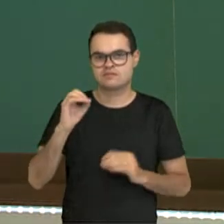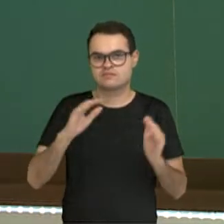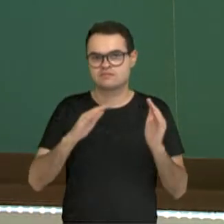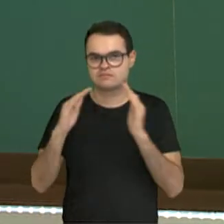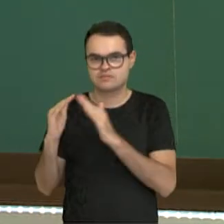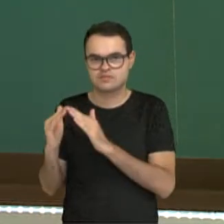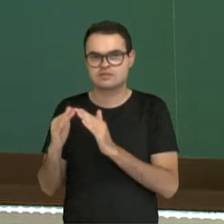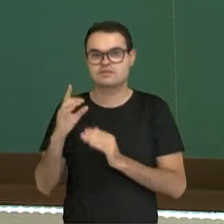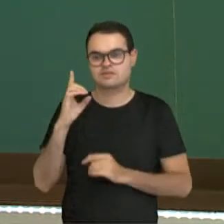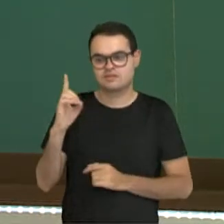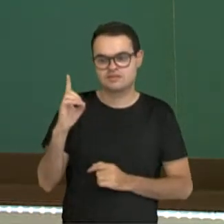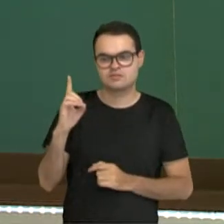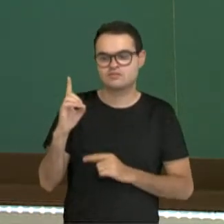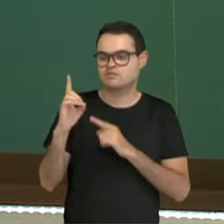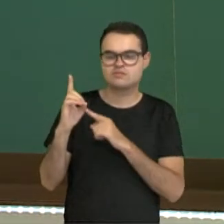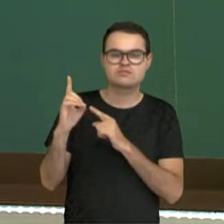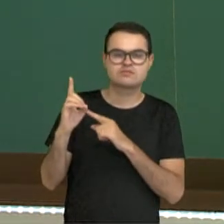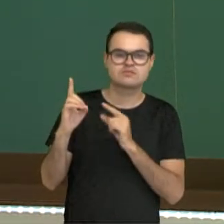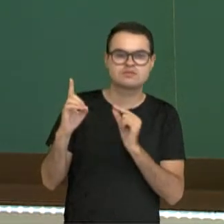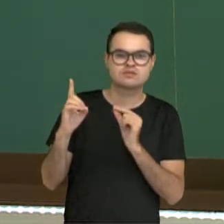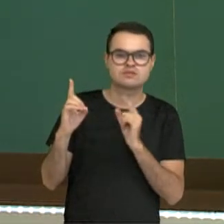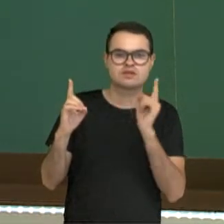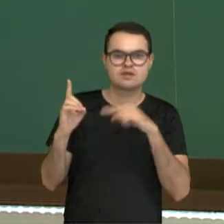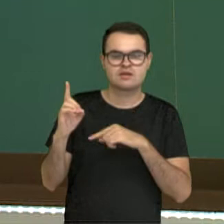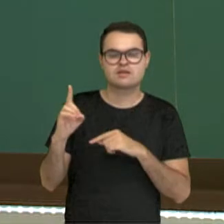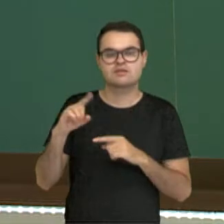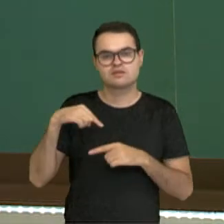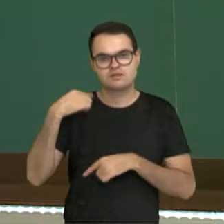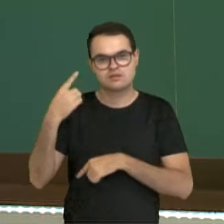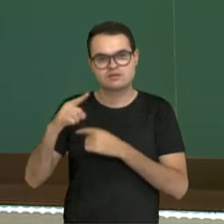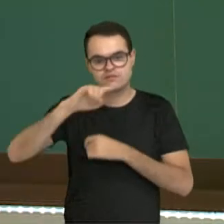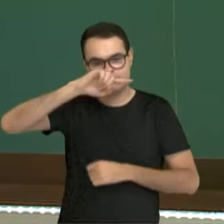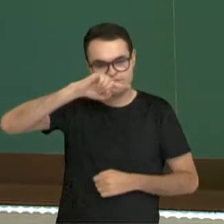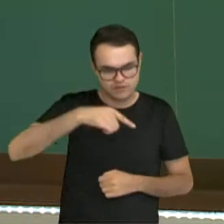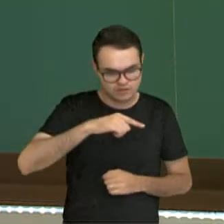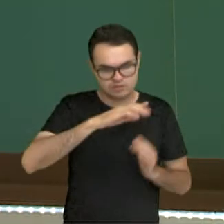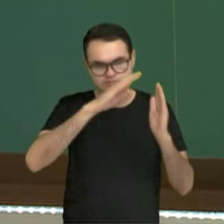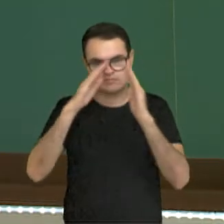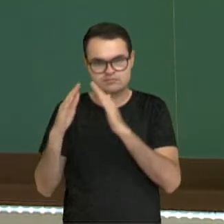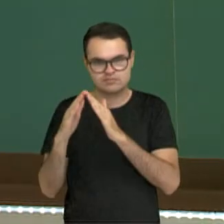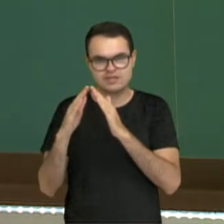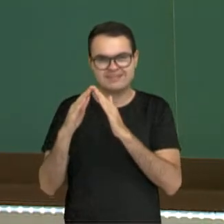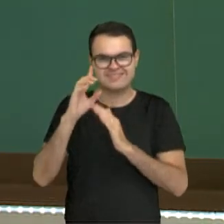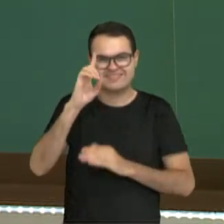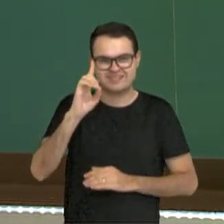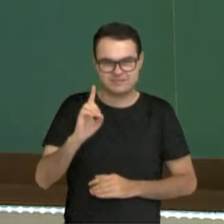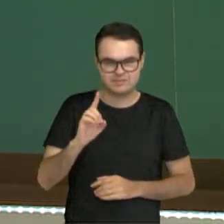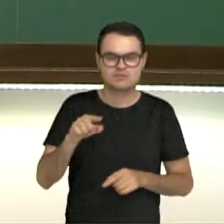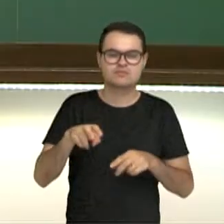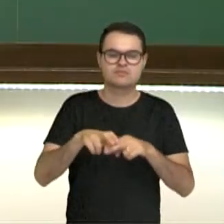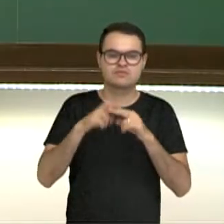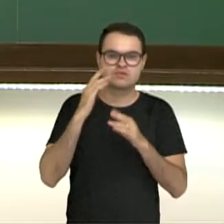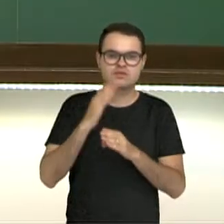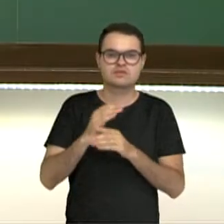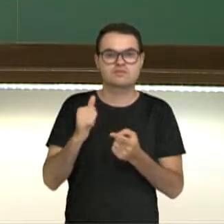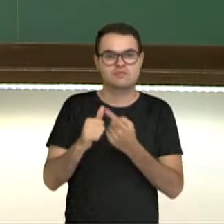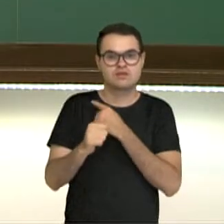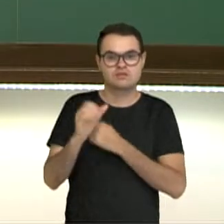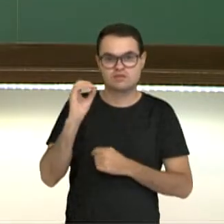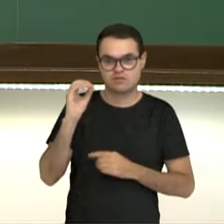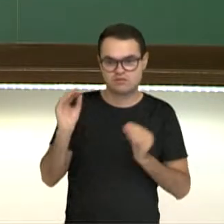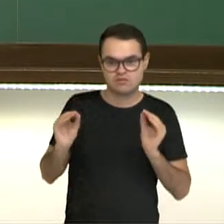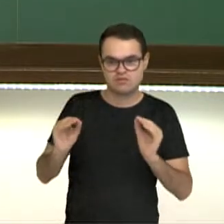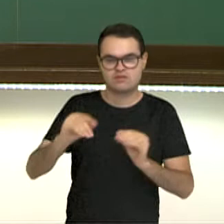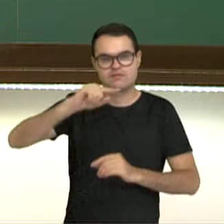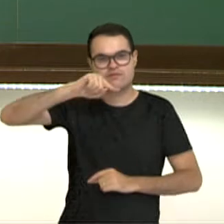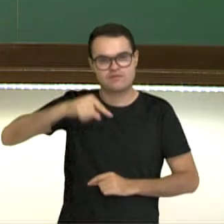dos décimos. E quem é a casa dos décimos? Depois da vírgula. Então, por isso que quando a gente acrescenta o primeiro zero, eu ponho